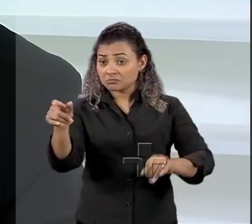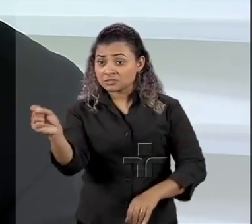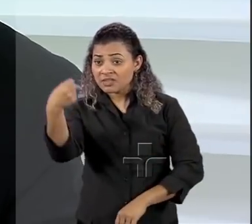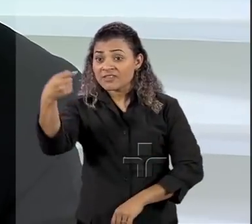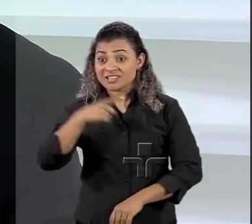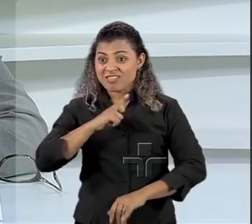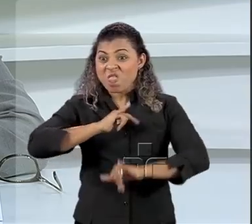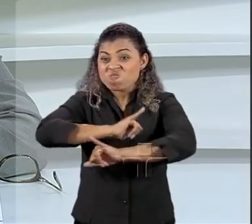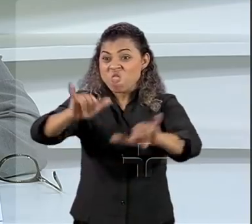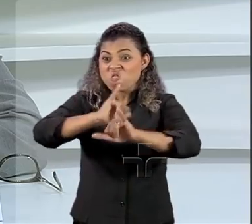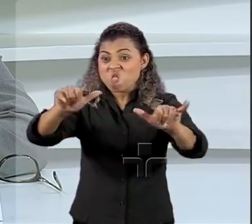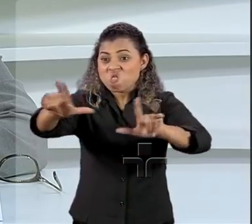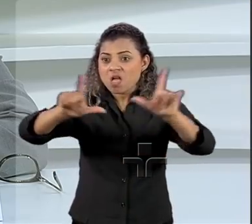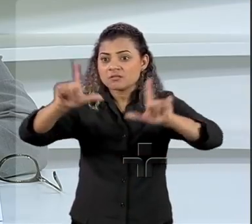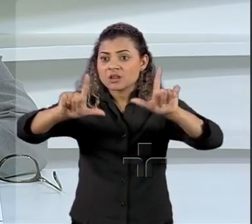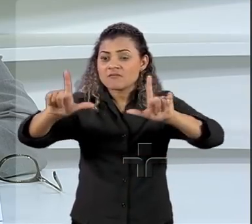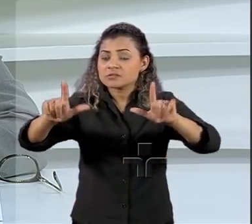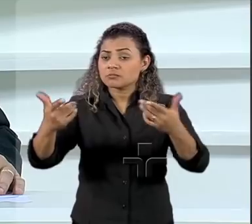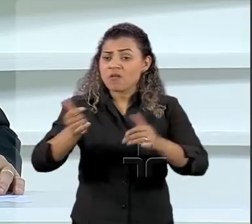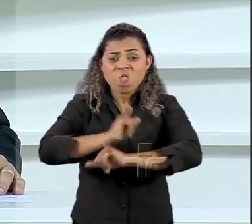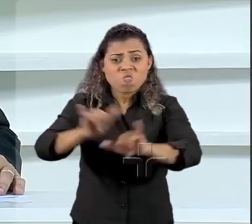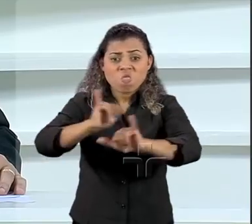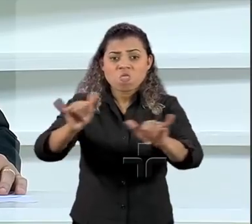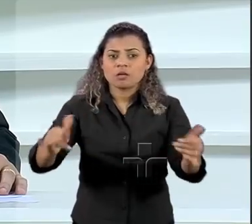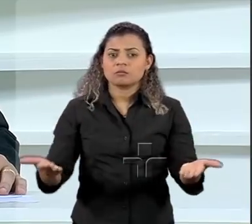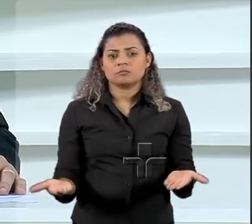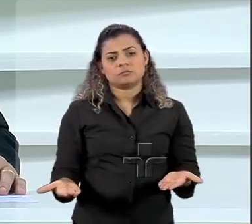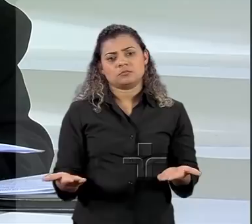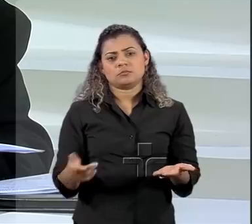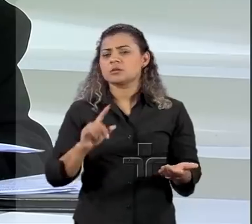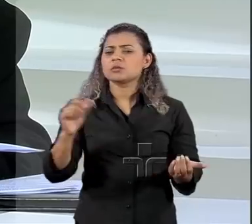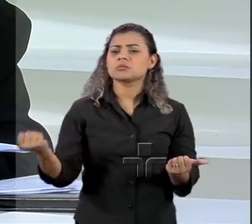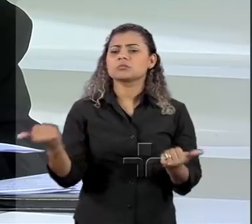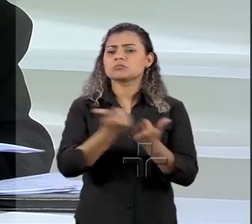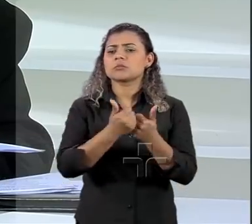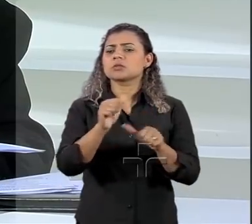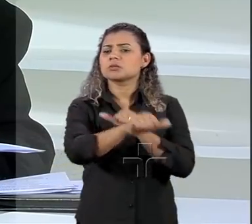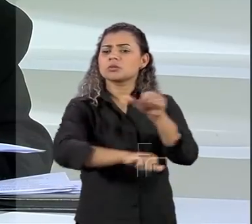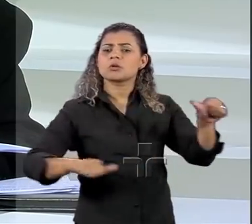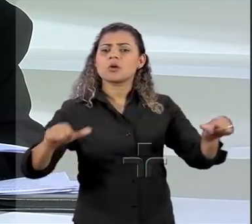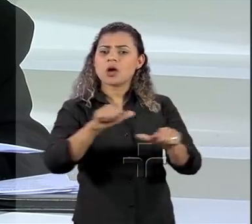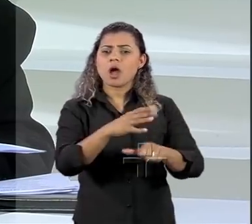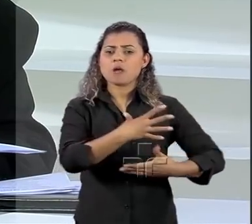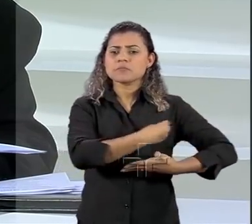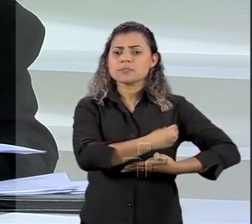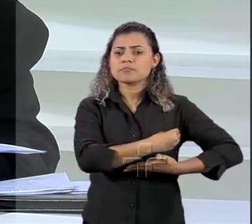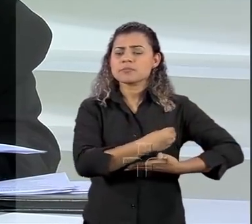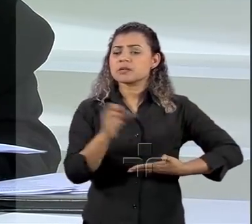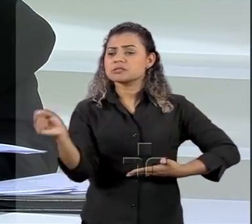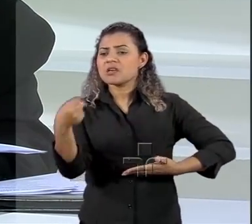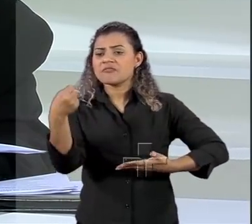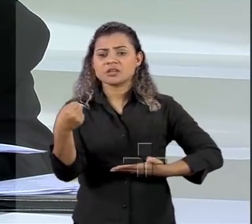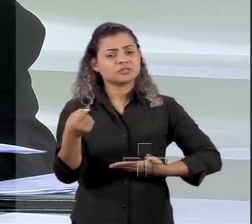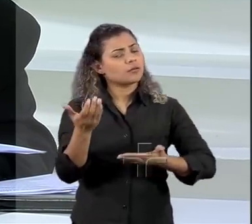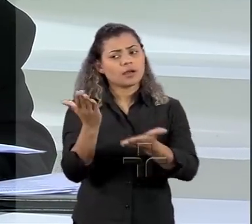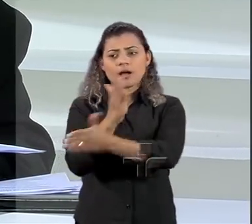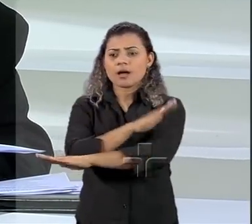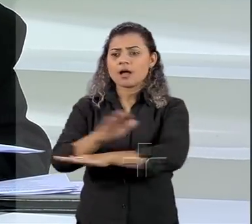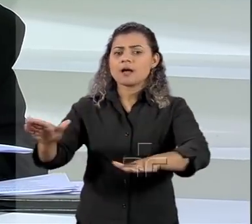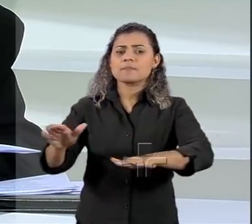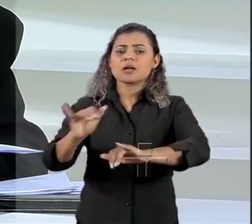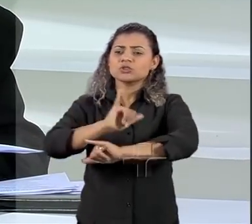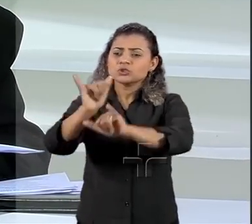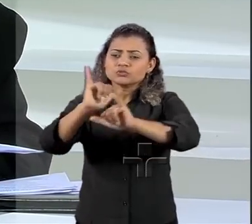só. Podia trocar o Nós tempo. temos, exatamente, se a gente pudesse trocar cerveja por leite materno, que beleza seria, não é? Então, nós estaríamos divulgando